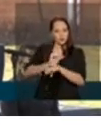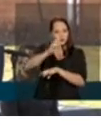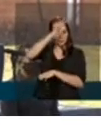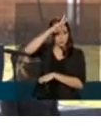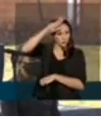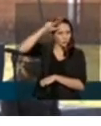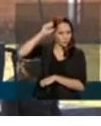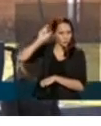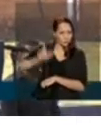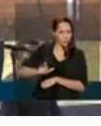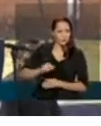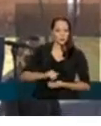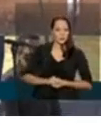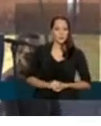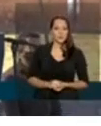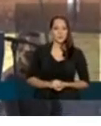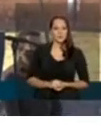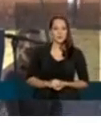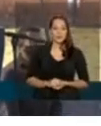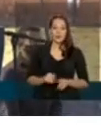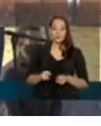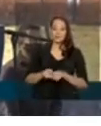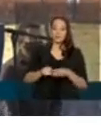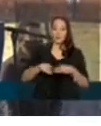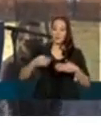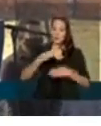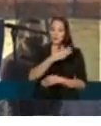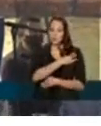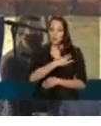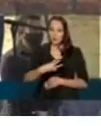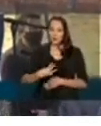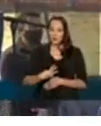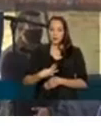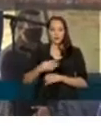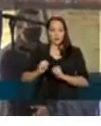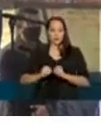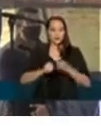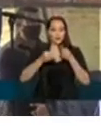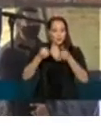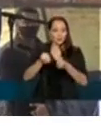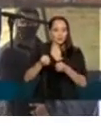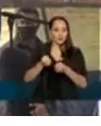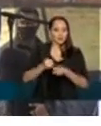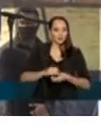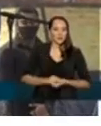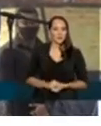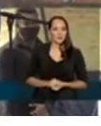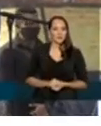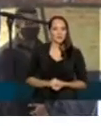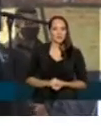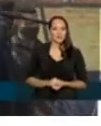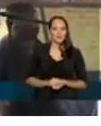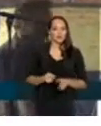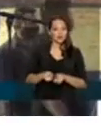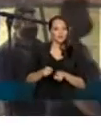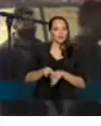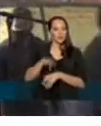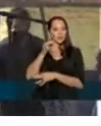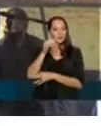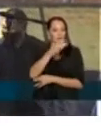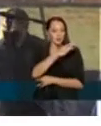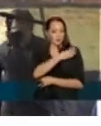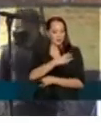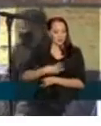Reinaldo Azambuja Silva, Senhor Ministro de Estado da Defesa, Fernando Azevedo Silva, Senhora Ministra